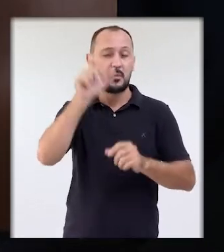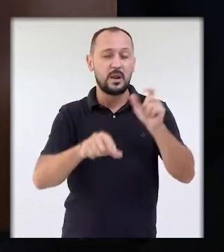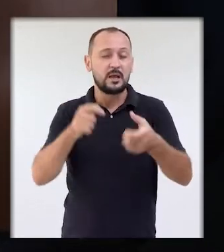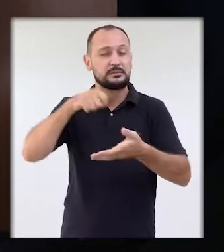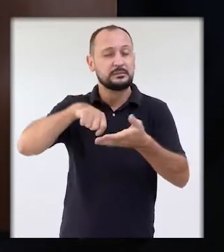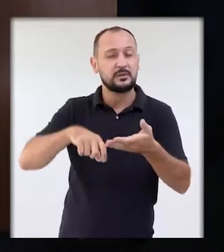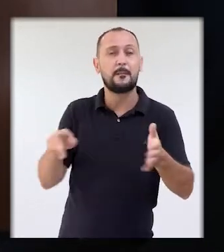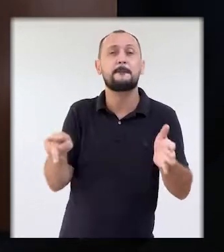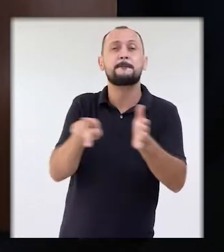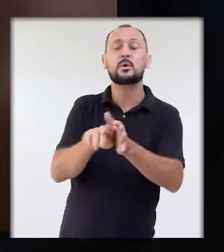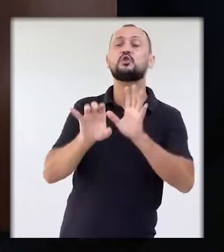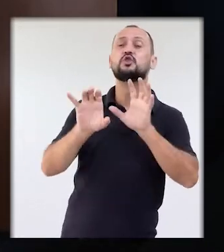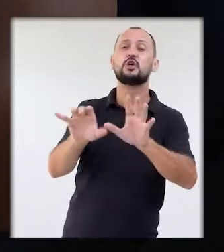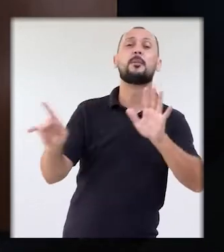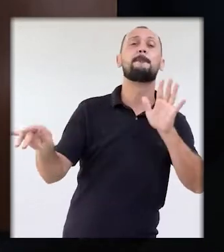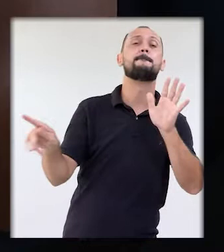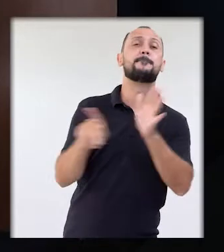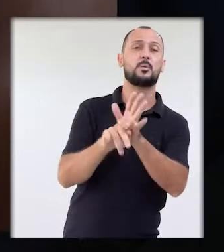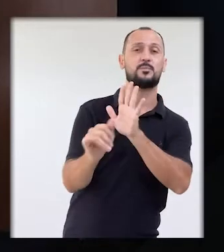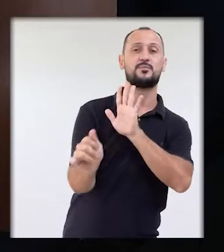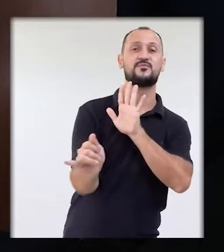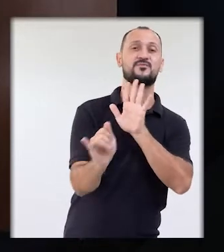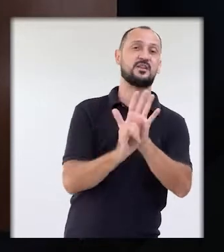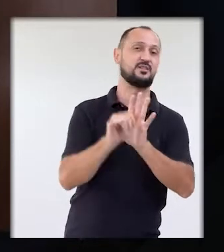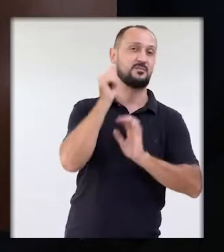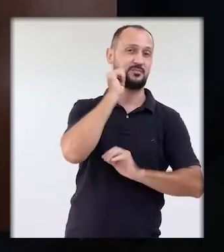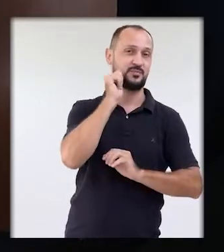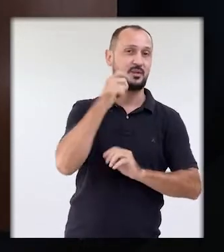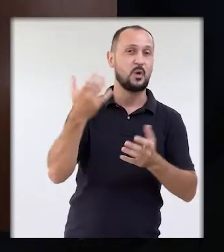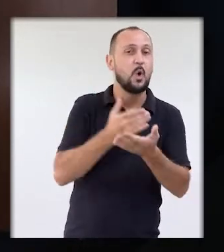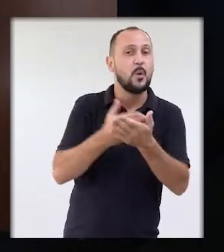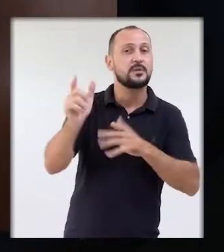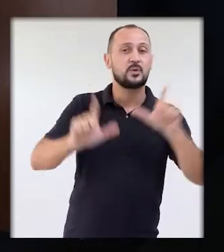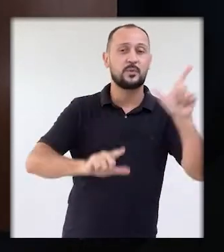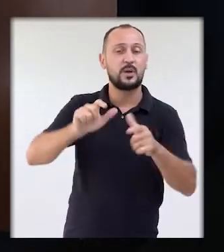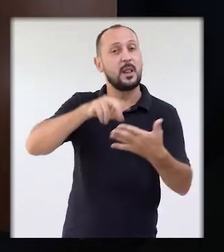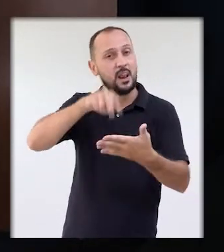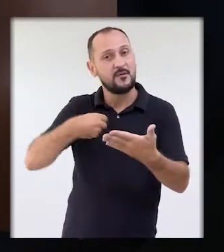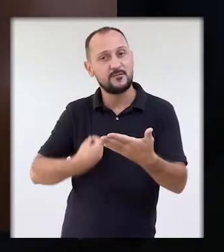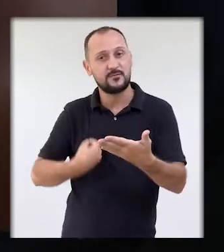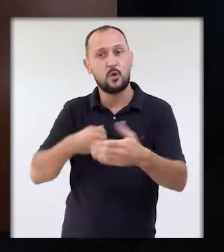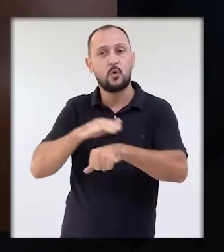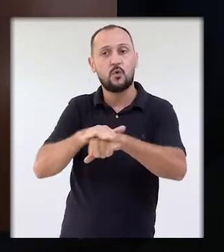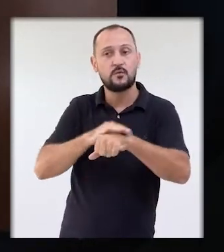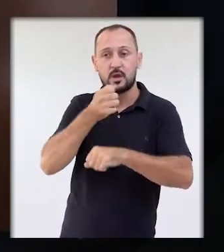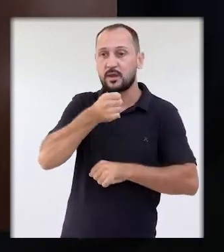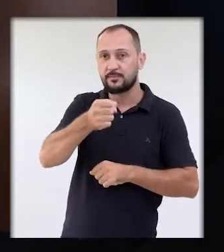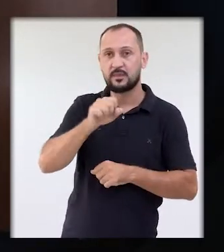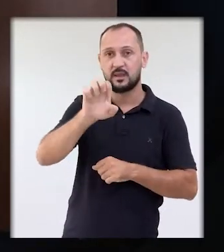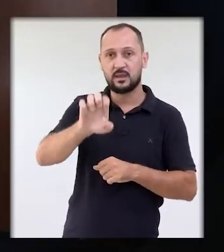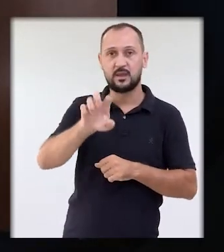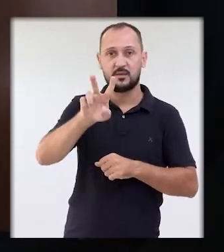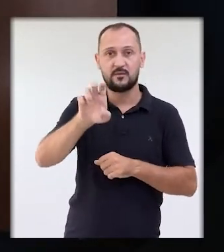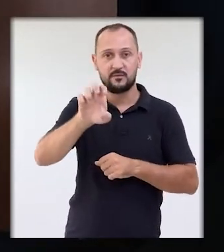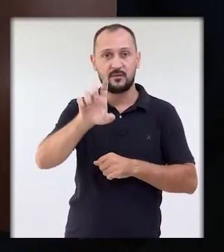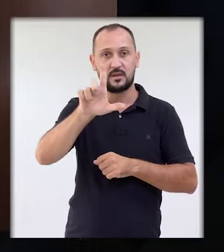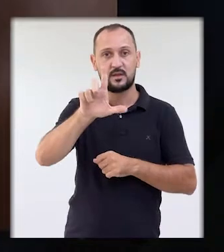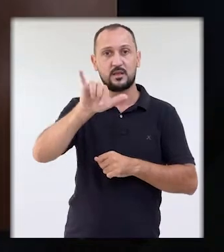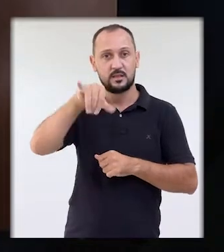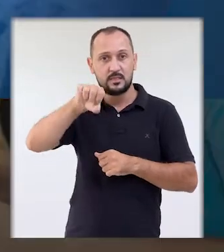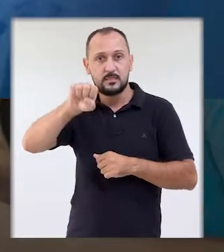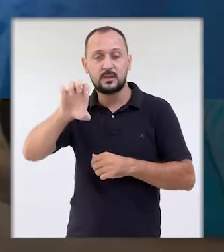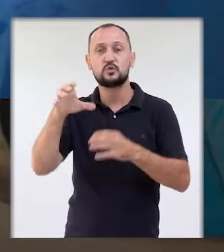feminismo, quanto para o entendimento da identidade feminina. O Ler é Viver está no ar e hoje eu converso com a jornalista Evelise